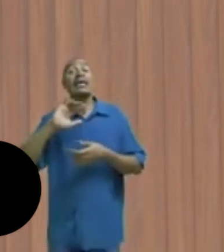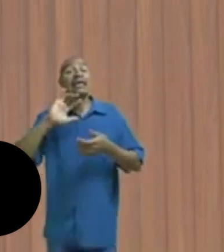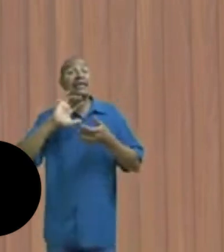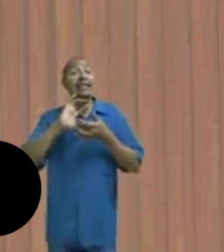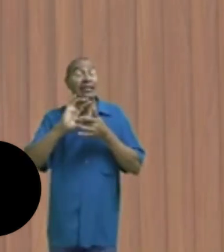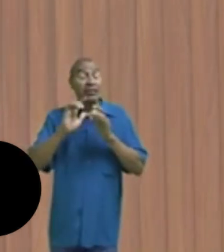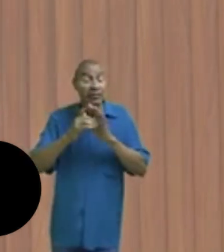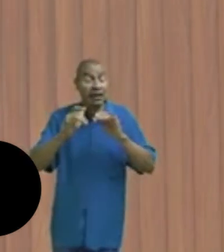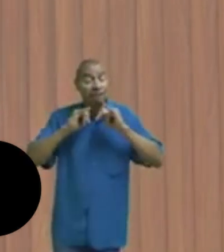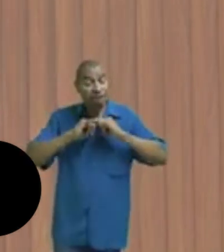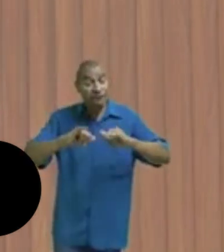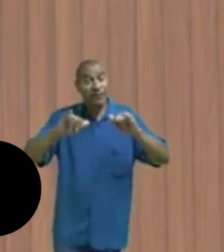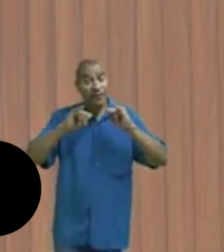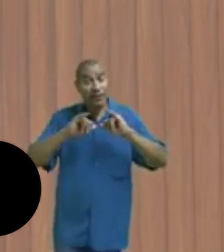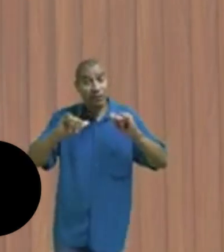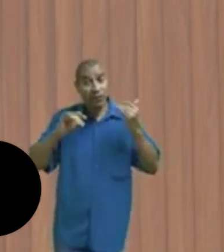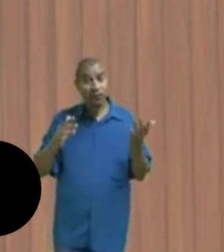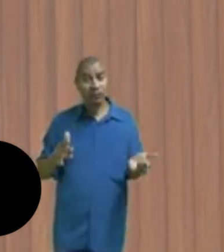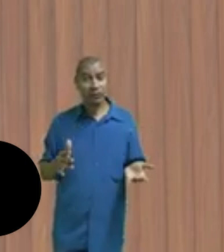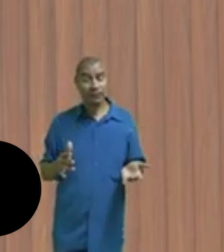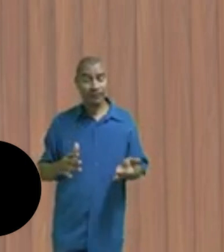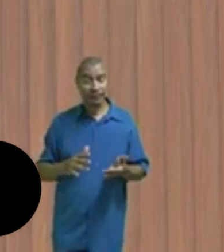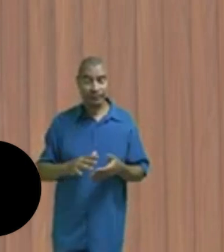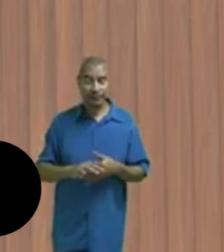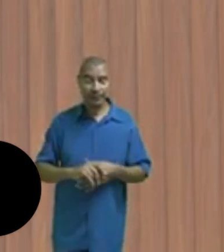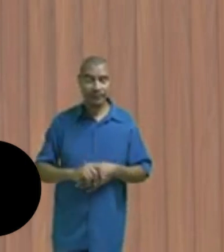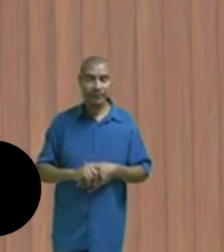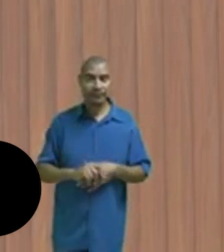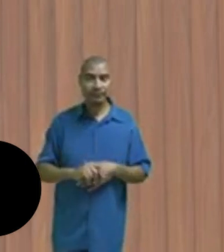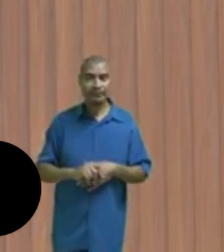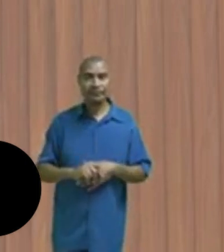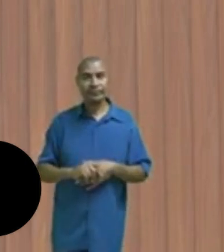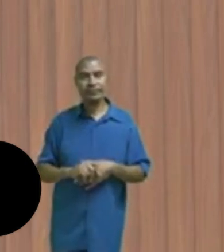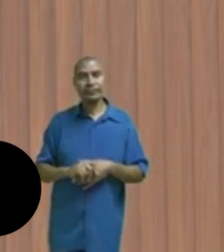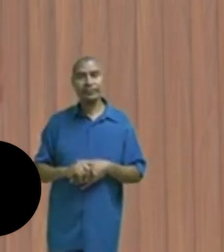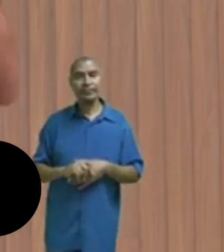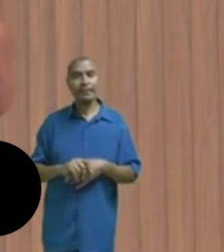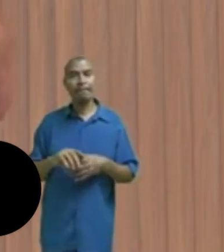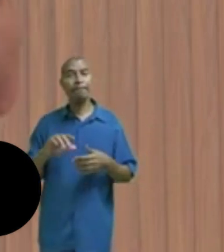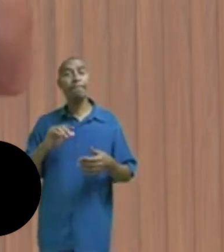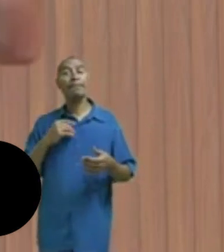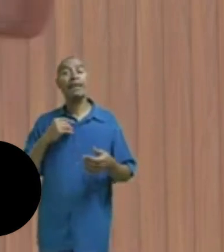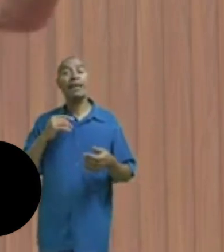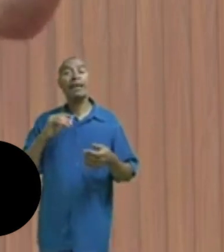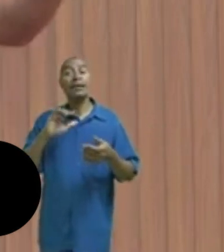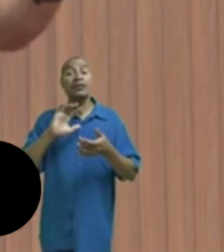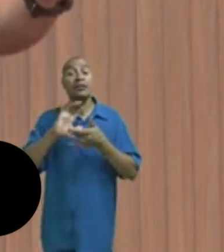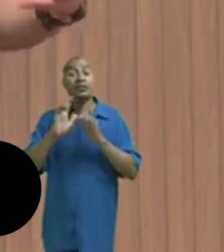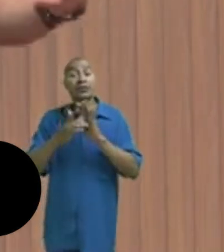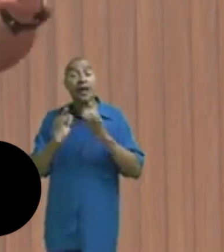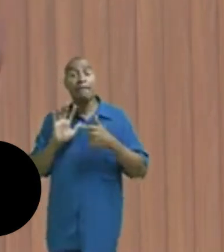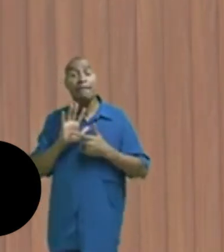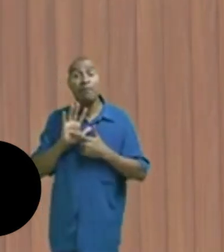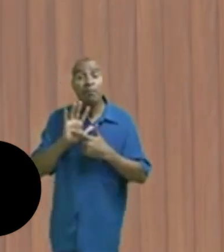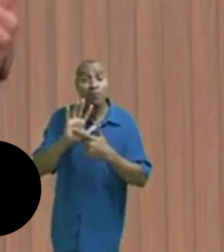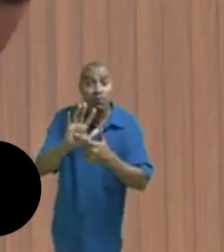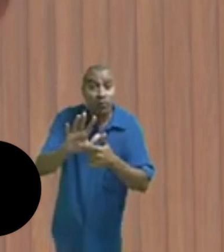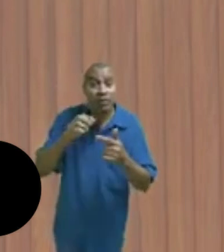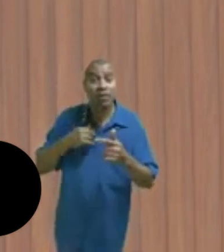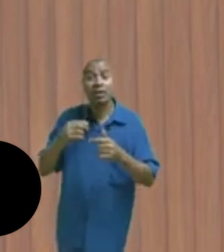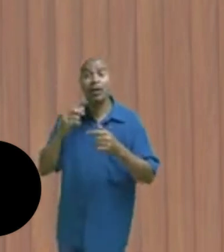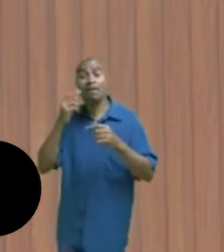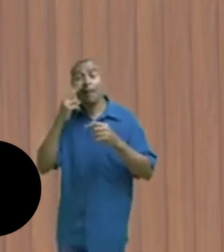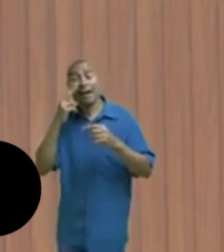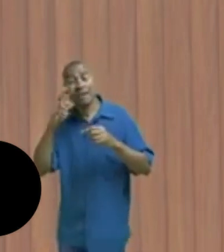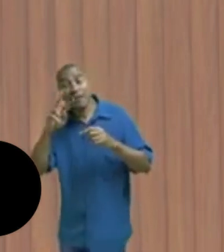tempo agora teológico, ou seja, uma nova perspectiva sobre o Criador. Até